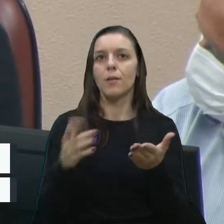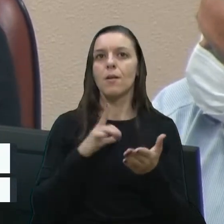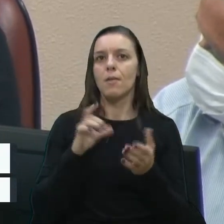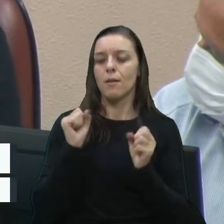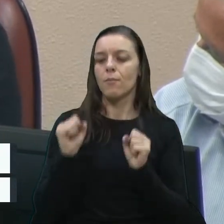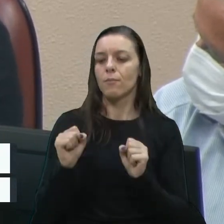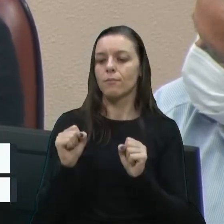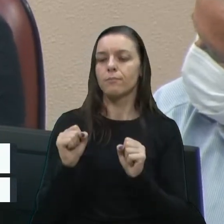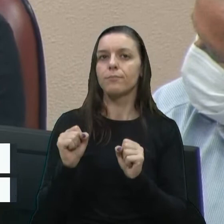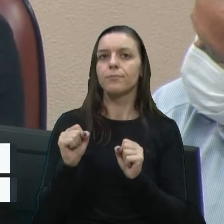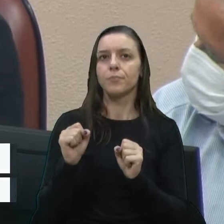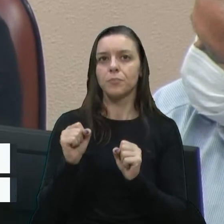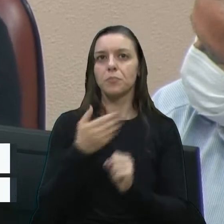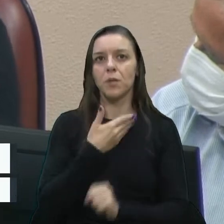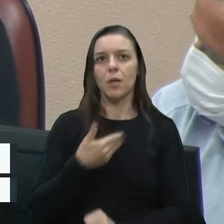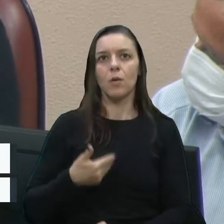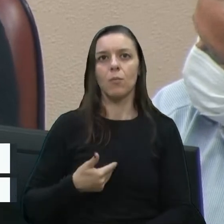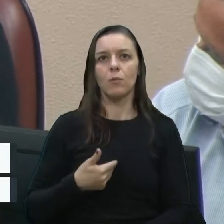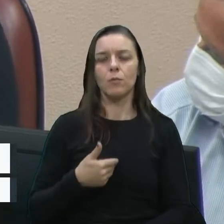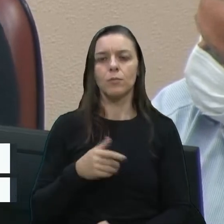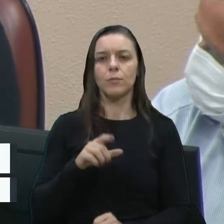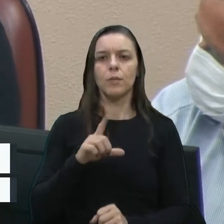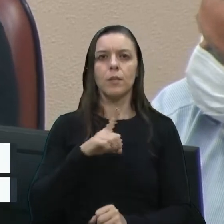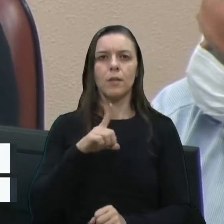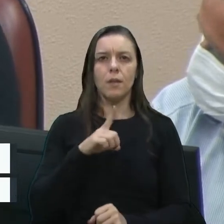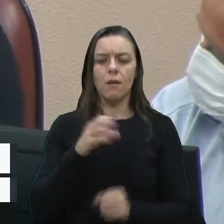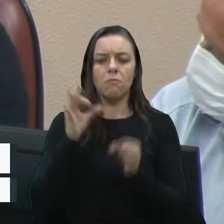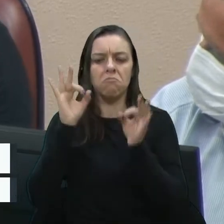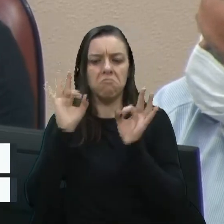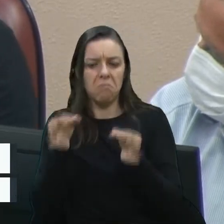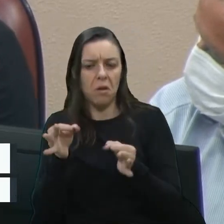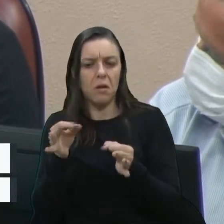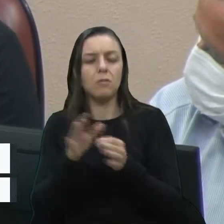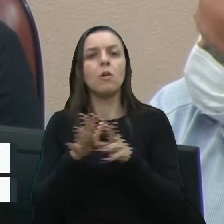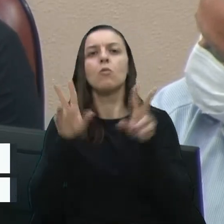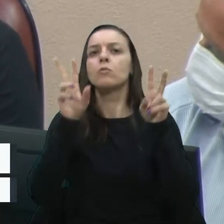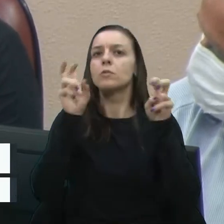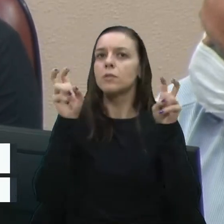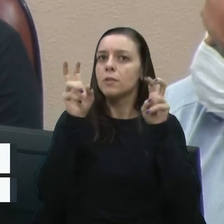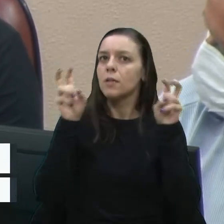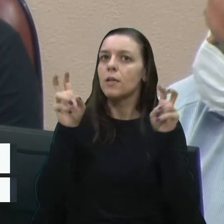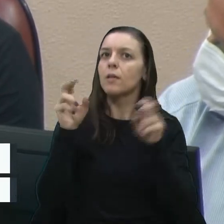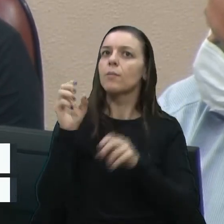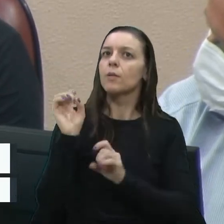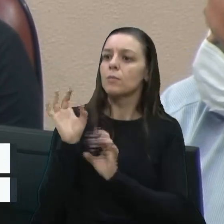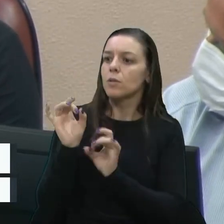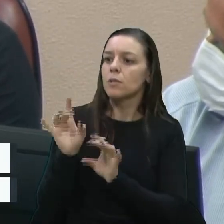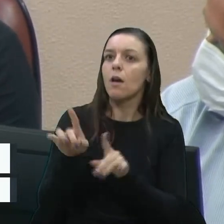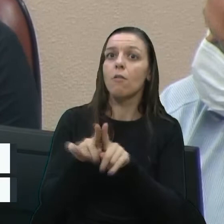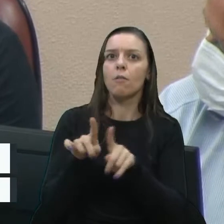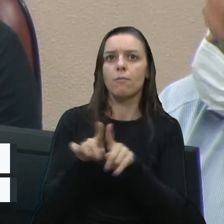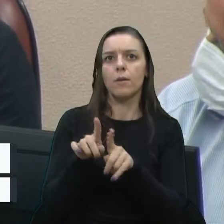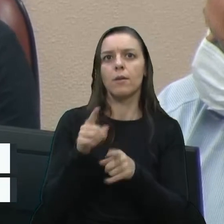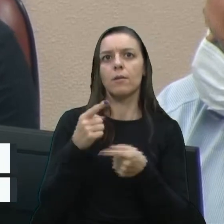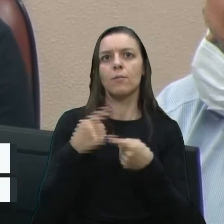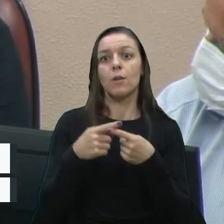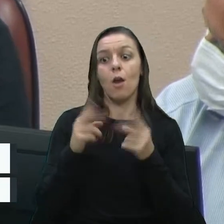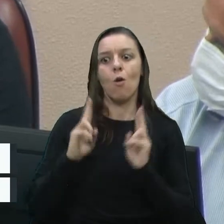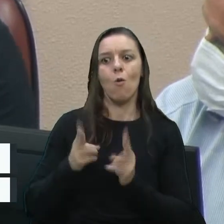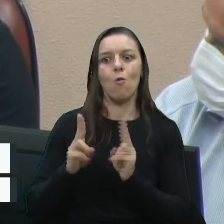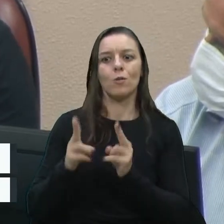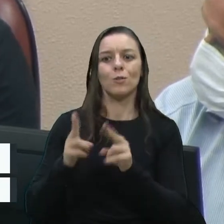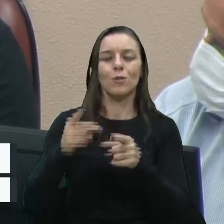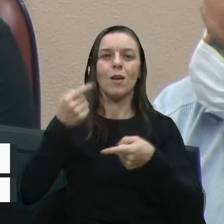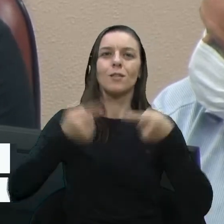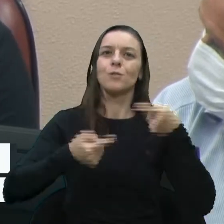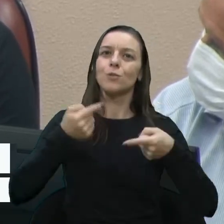caminho certo, o senhor também, com esse tema especial hoje, está certo, e nós dá continuidade nessa discussão